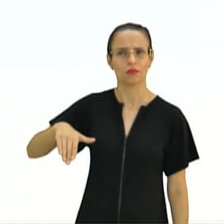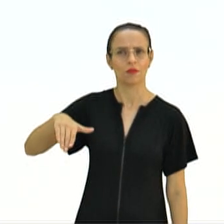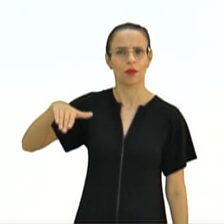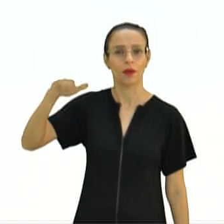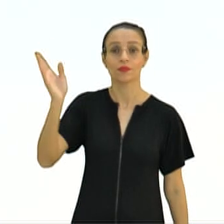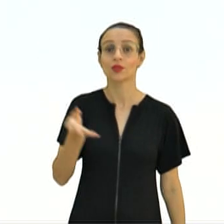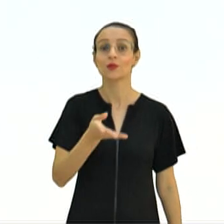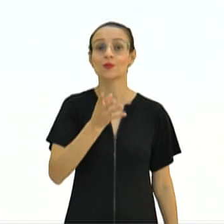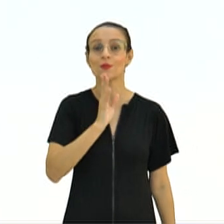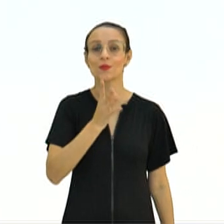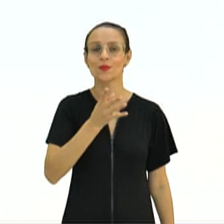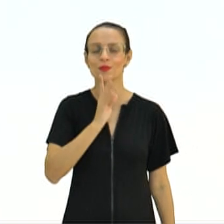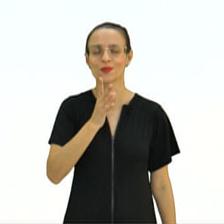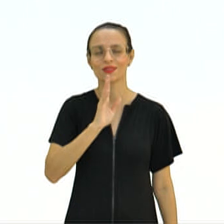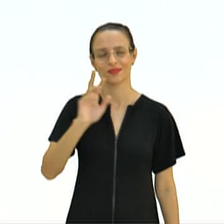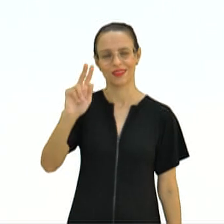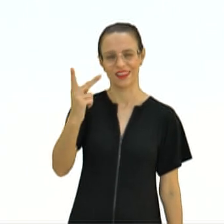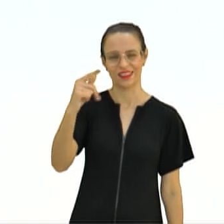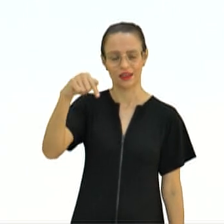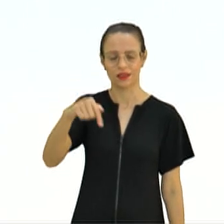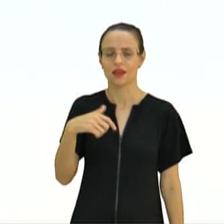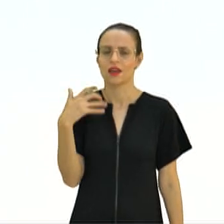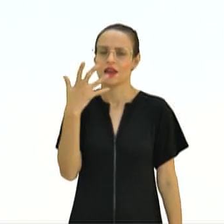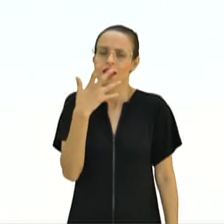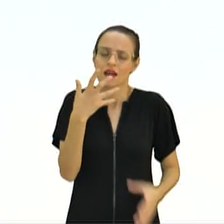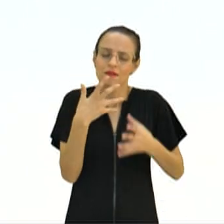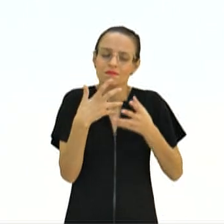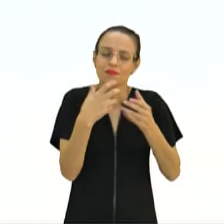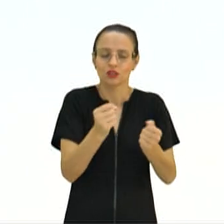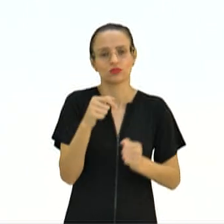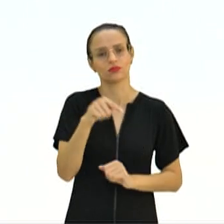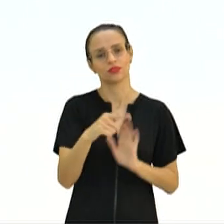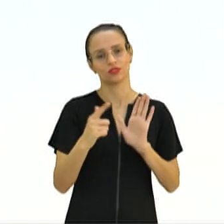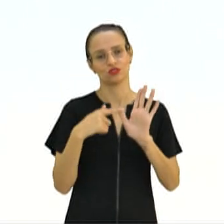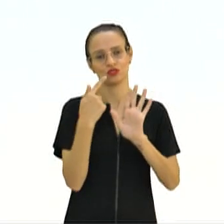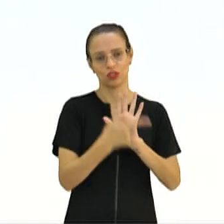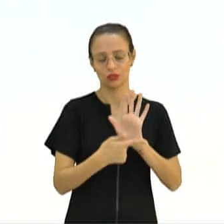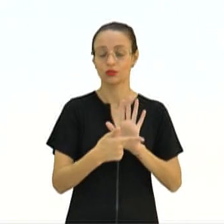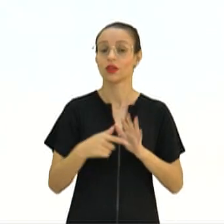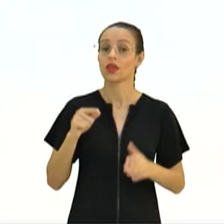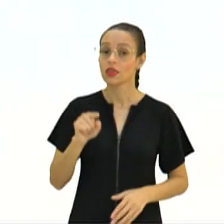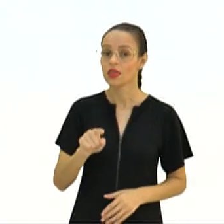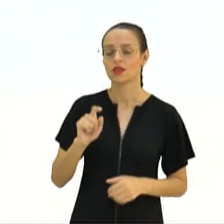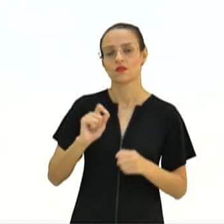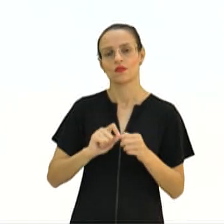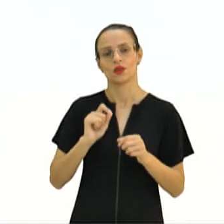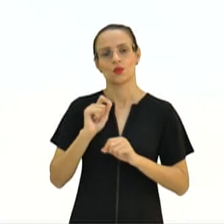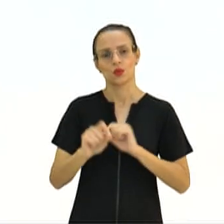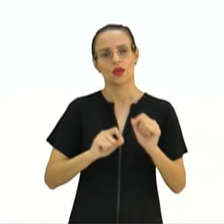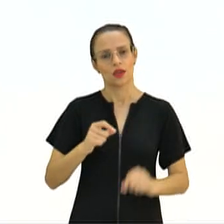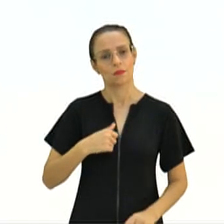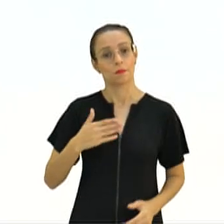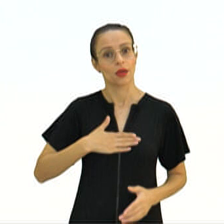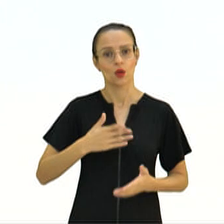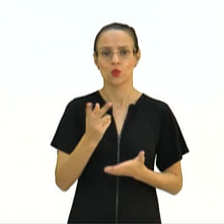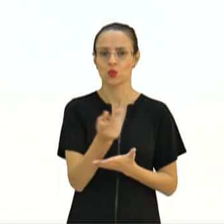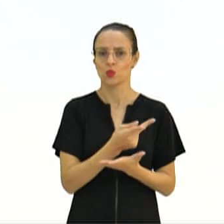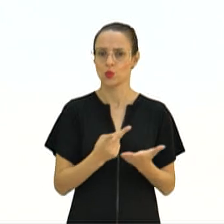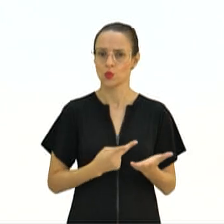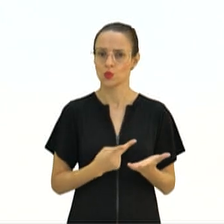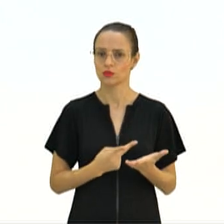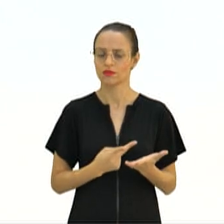as histórias em quadrinhos e me apaixonei pelo gênero. Isso fez com que meu desenho passasse a